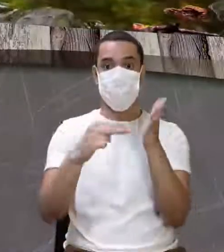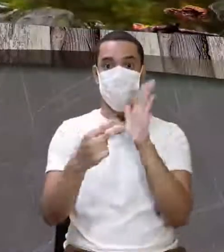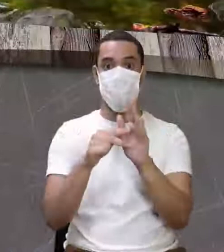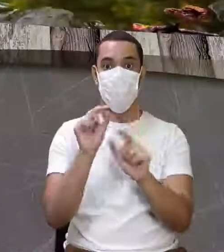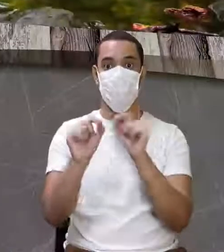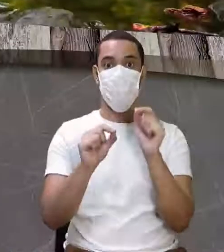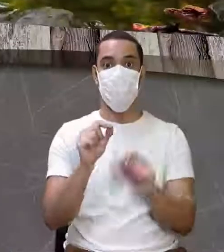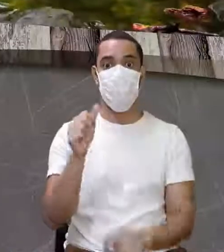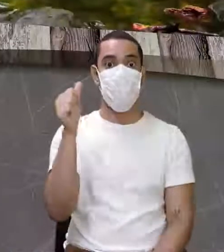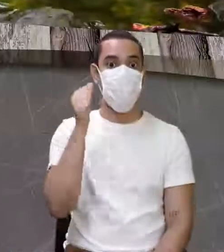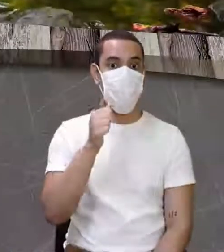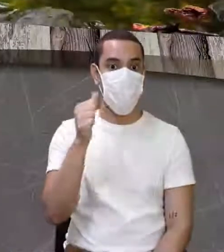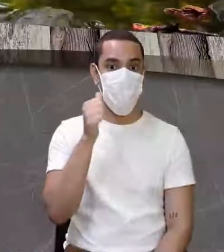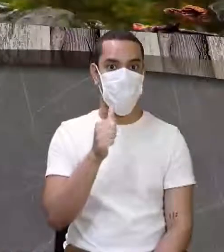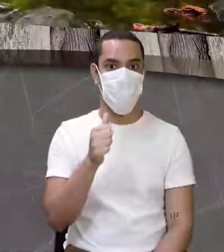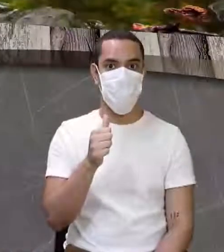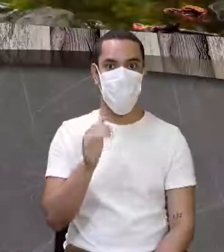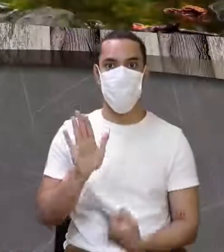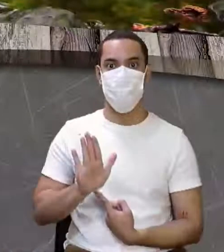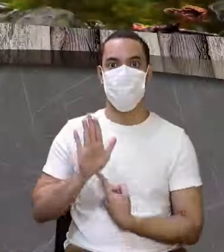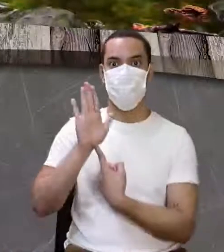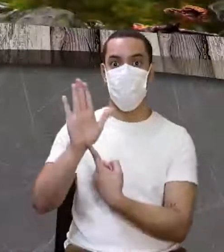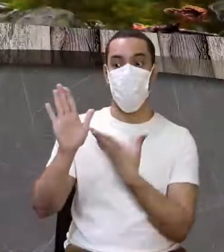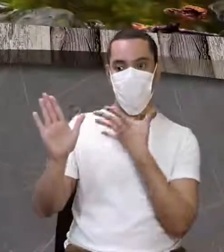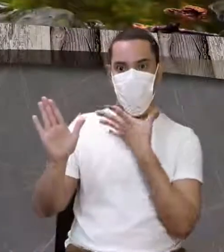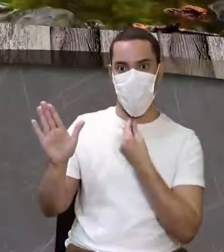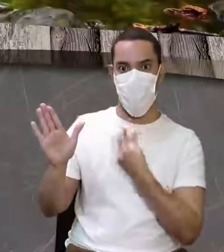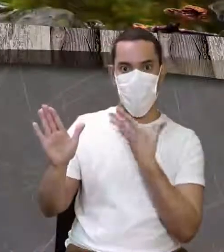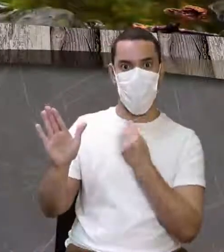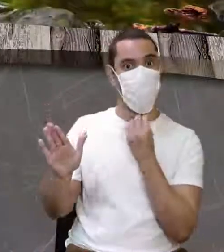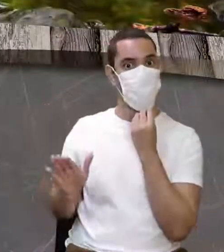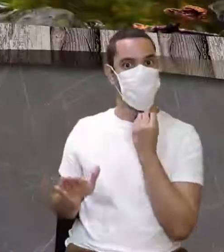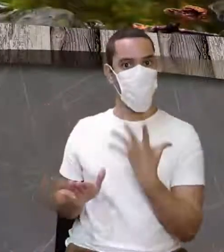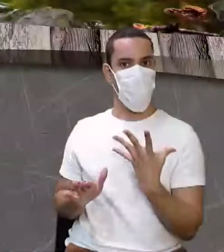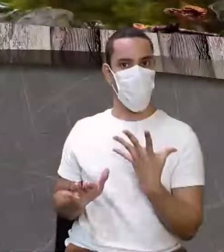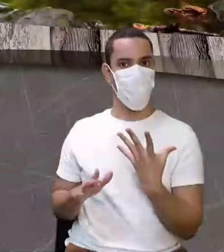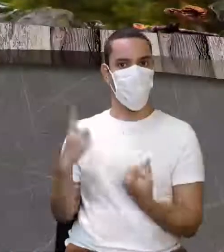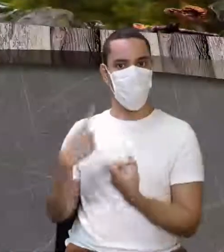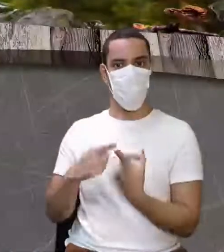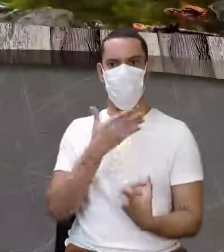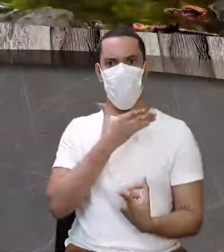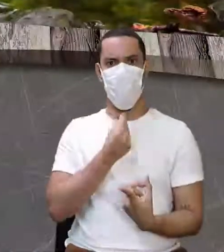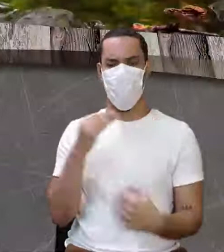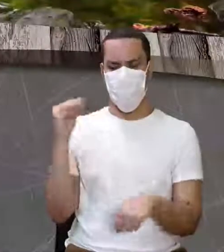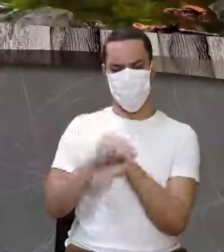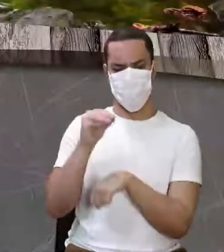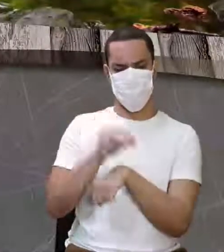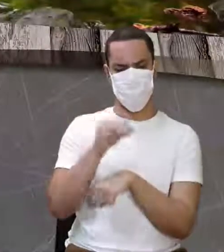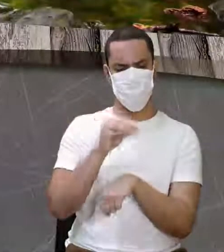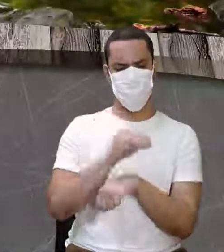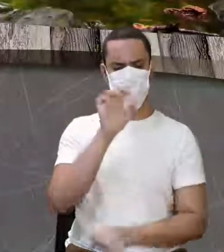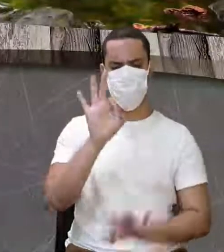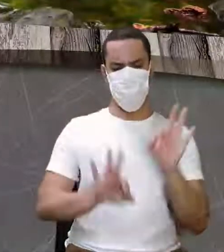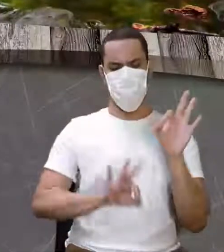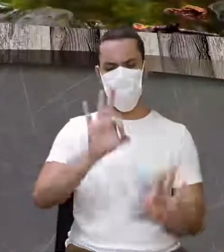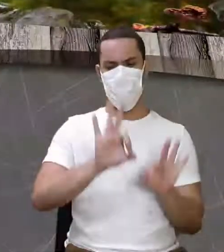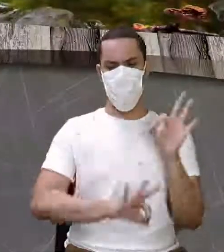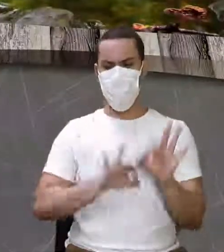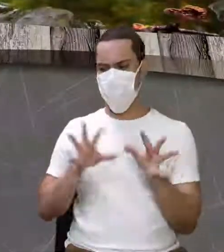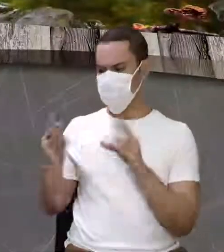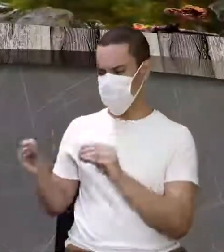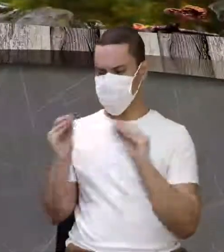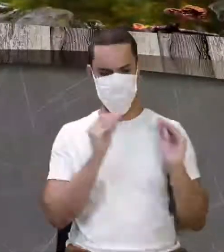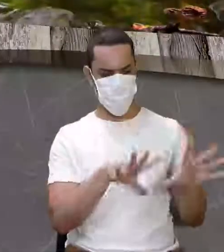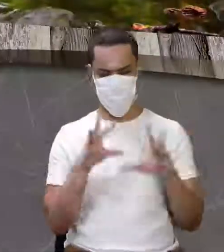para a fêmea que ele é um organismo bom para se reproduzir. Por quê? Ele é cuidadoso, ele é zeloso, ele vai cuidar bem